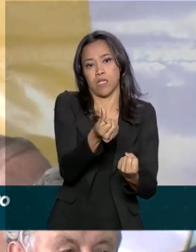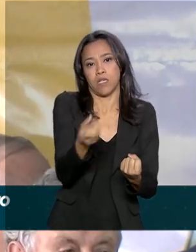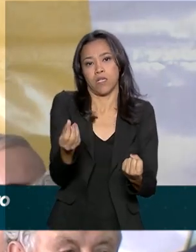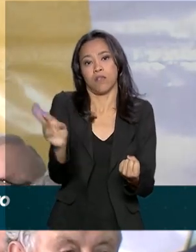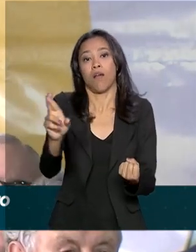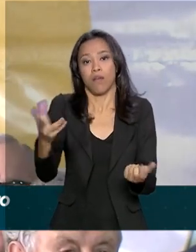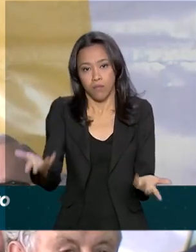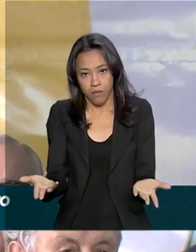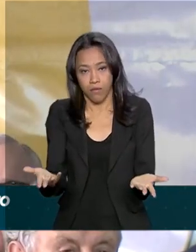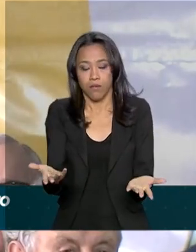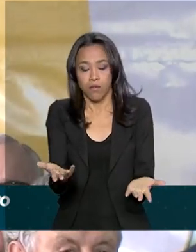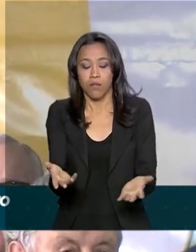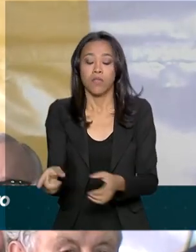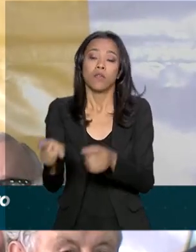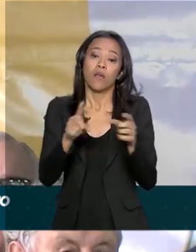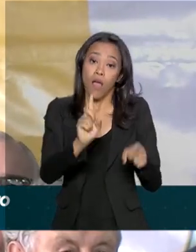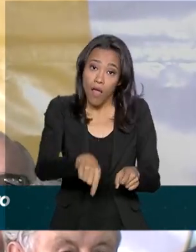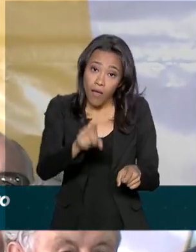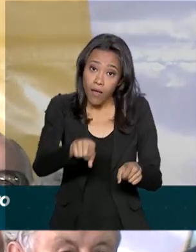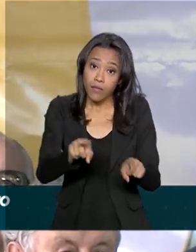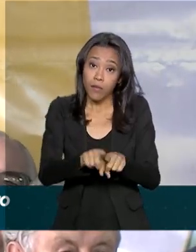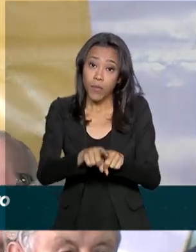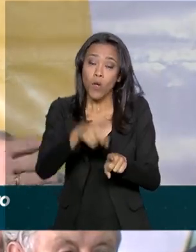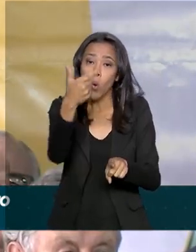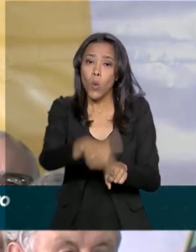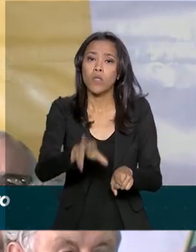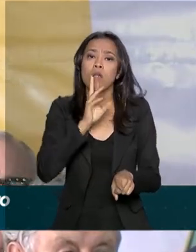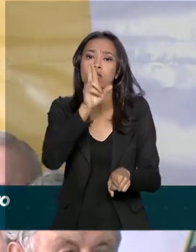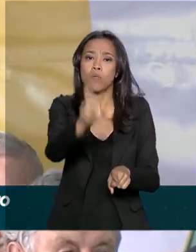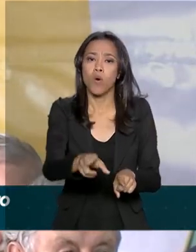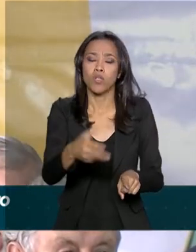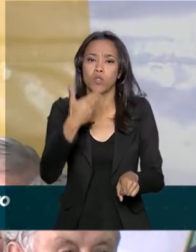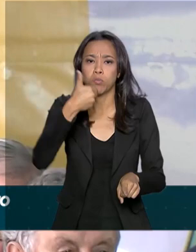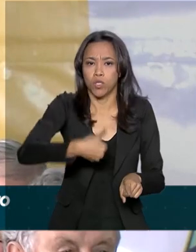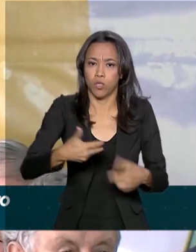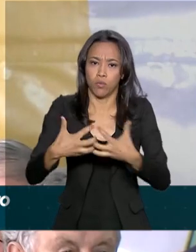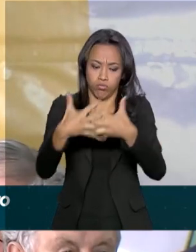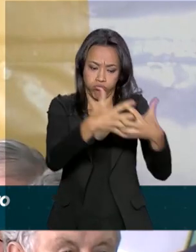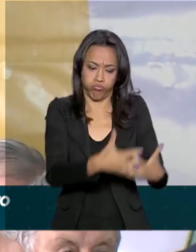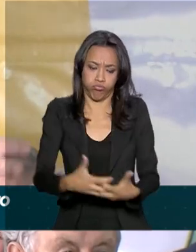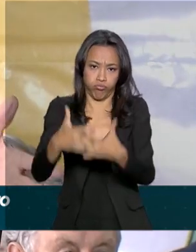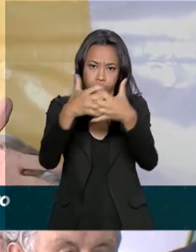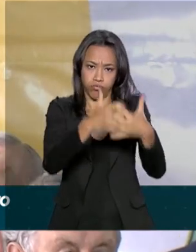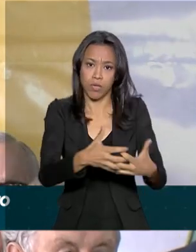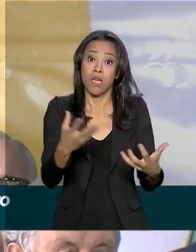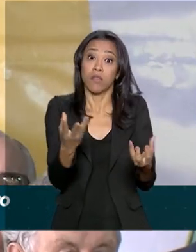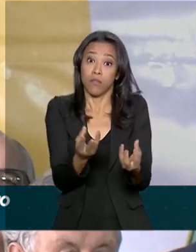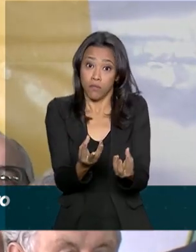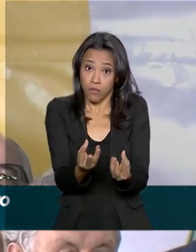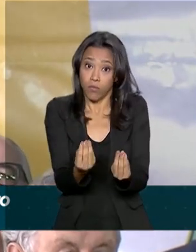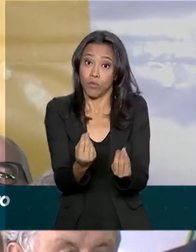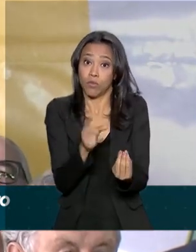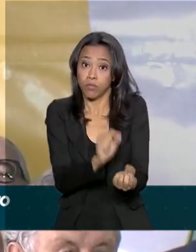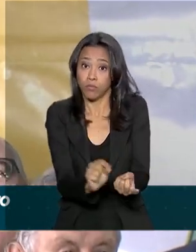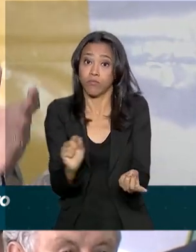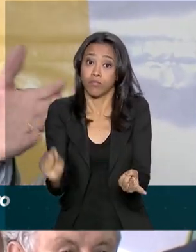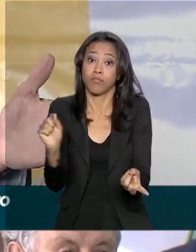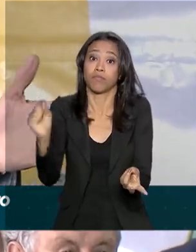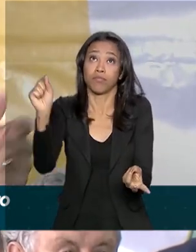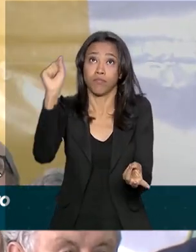Para atender, em grande parte, os caminhoneiros, que tem muito pardal que tem contrato no Brasil, a essas lombadas